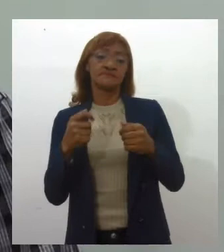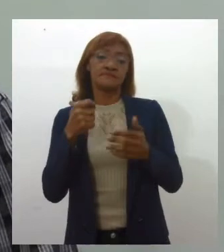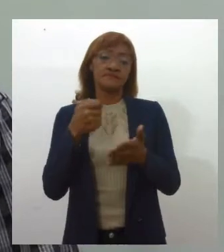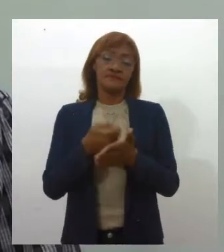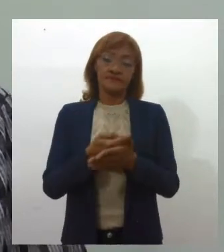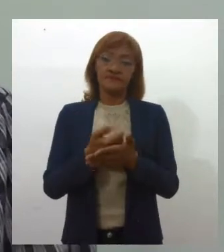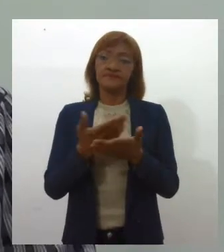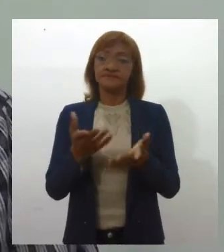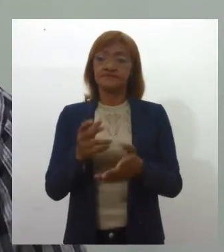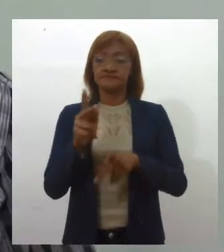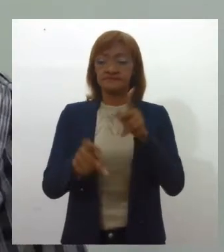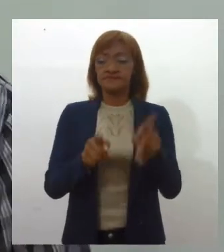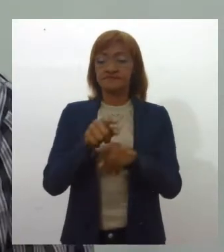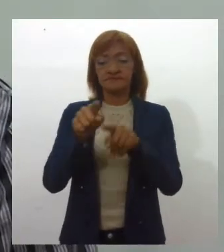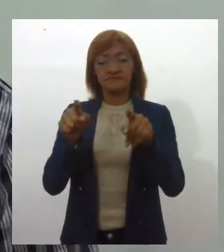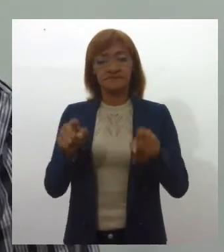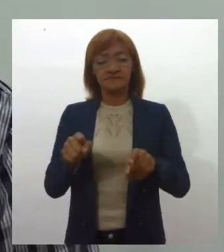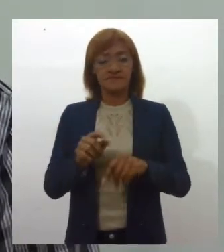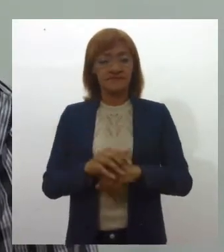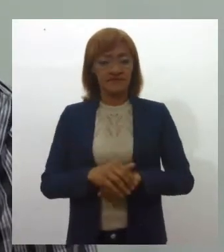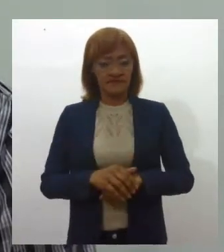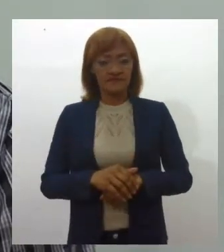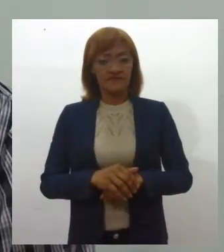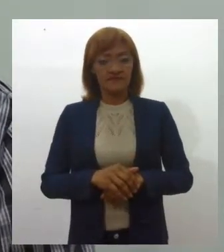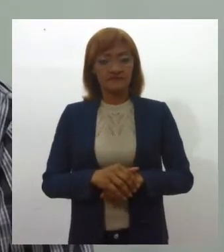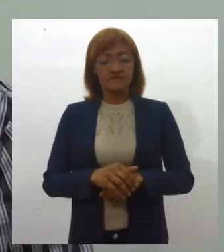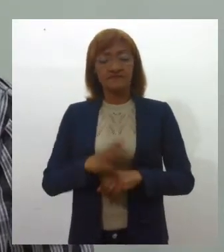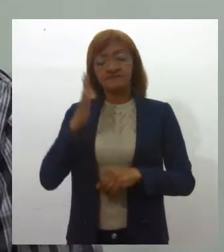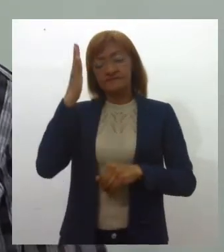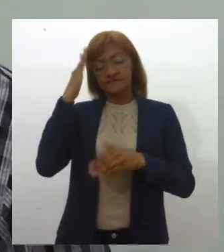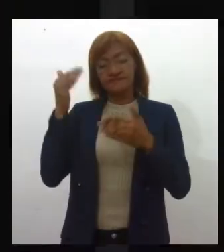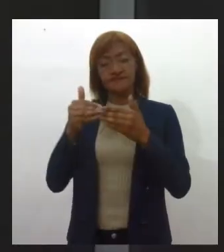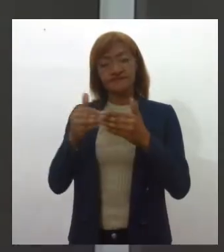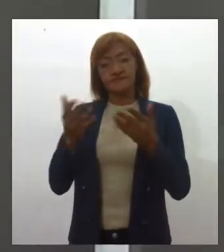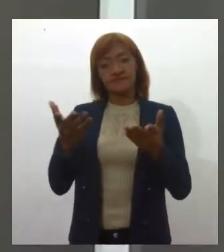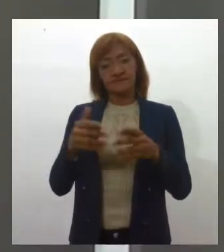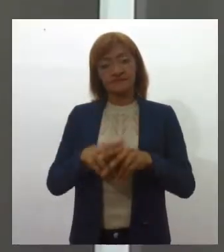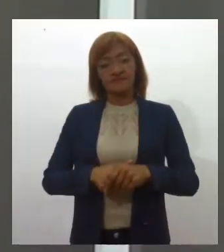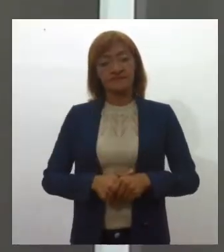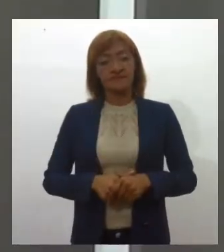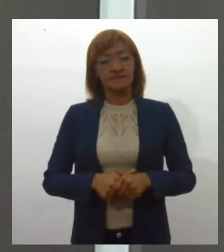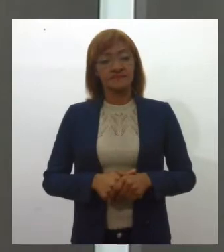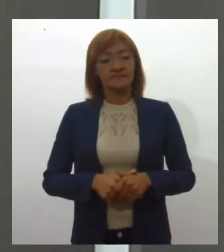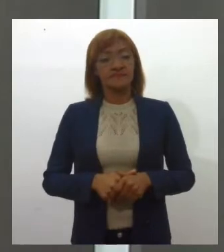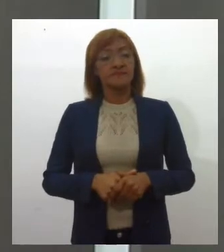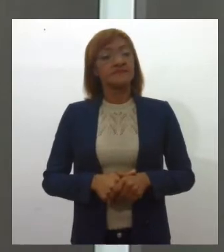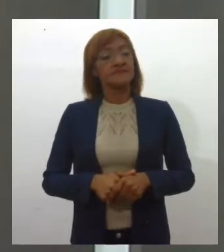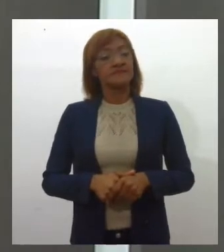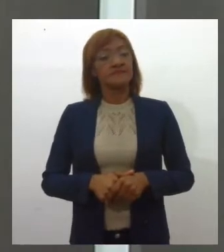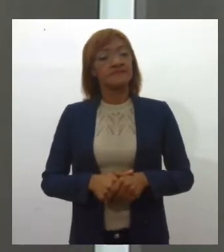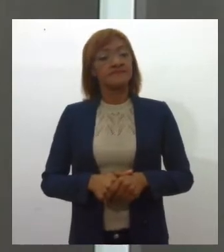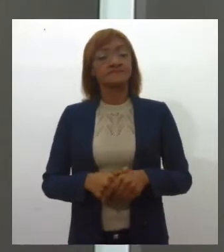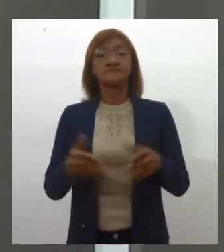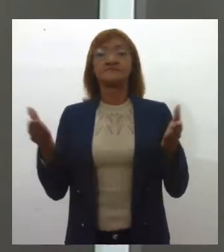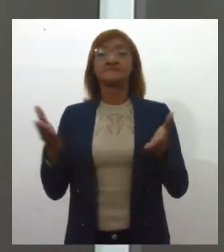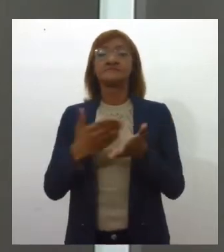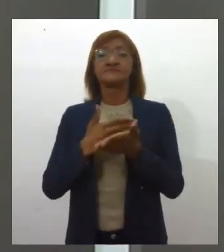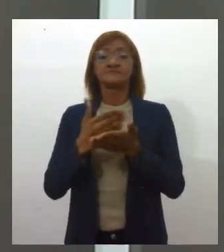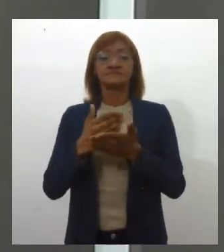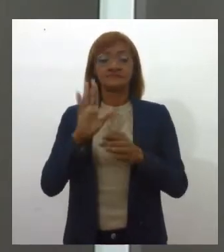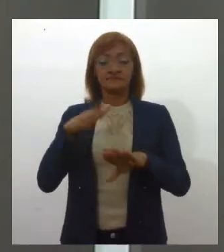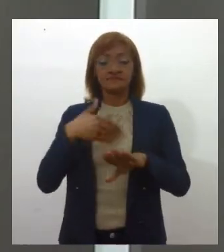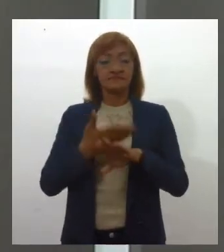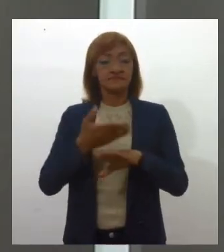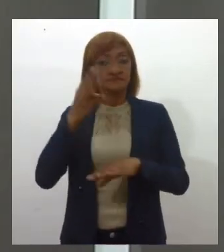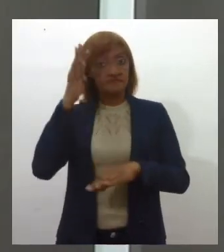pela população e todo o entendimento do município. E começou hoje, segue até